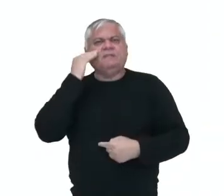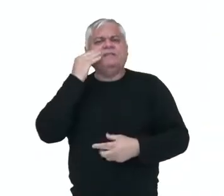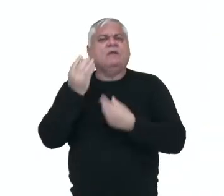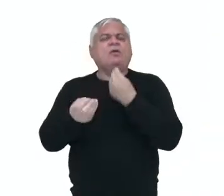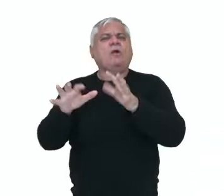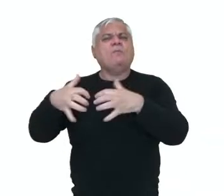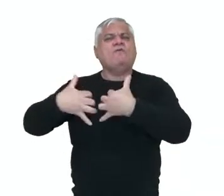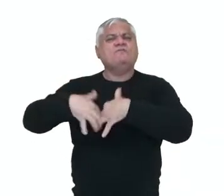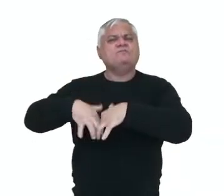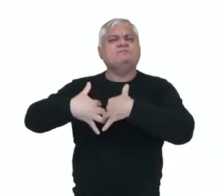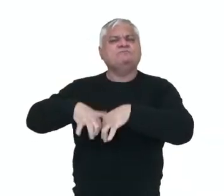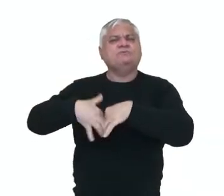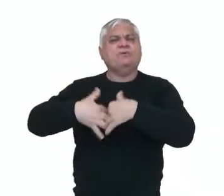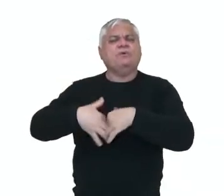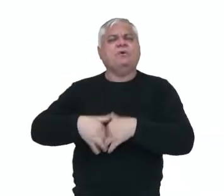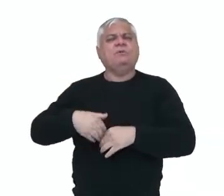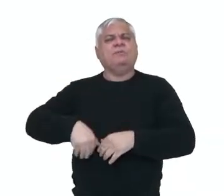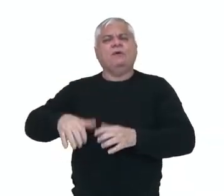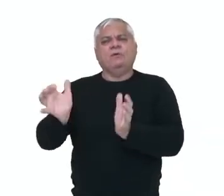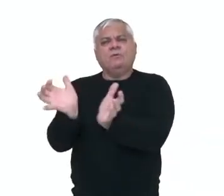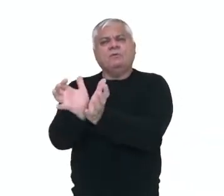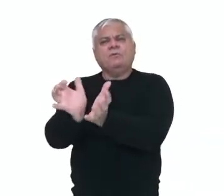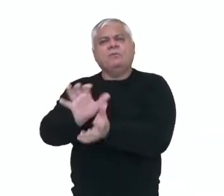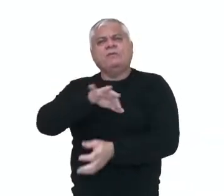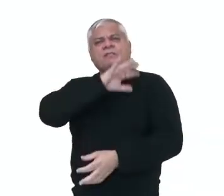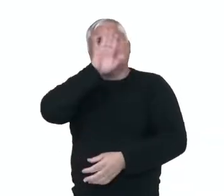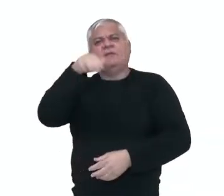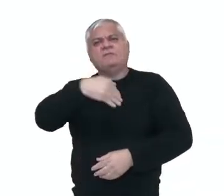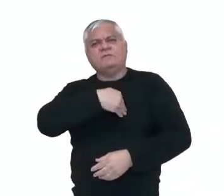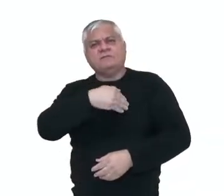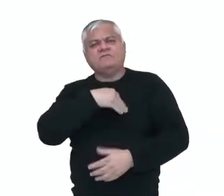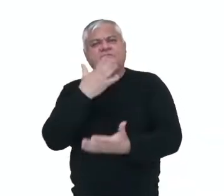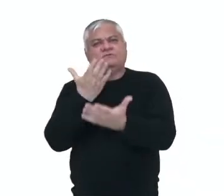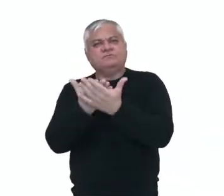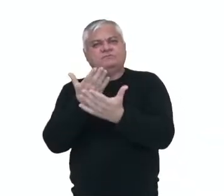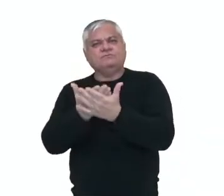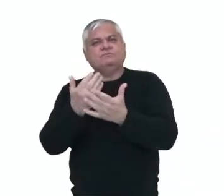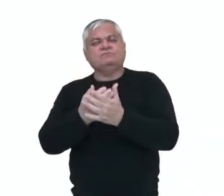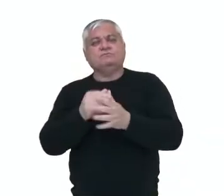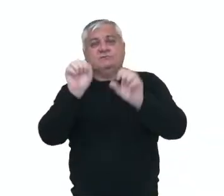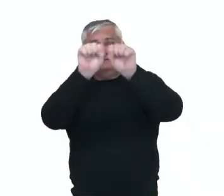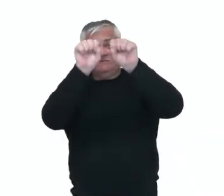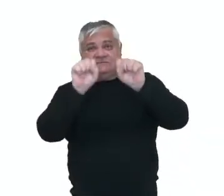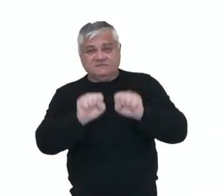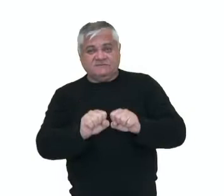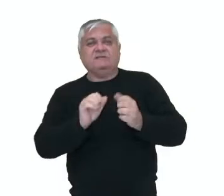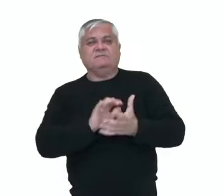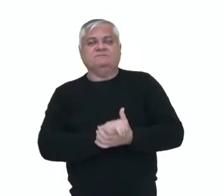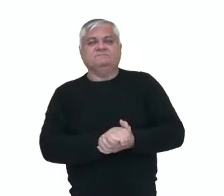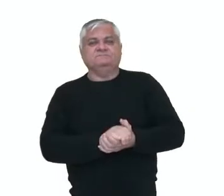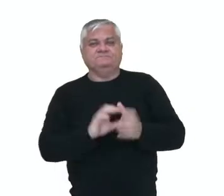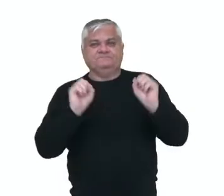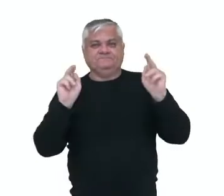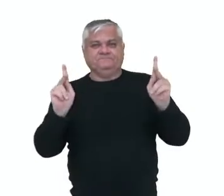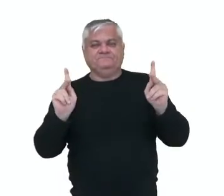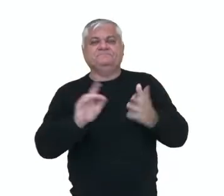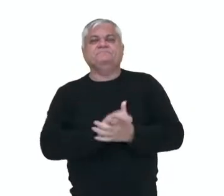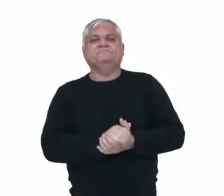do sistema circulatório dos mamíferos, partindo do estudo desse sistema em humanos, ok?